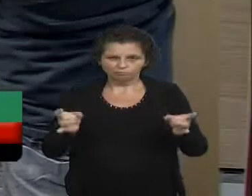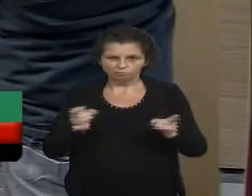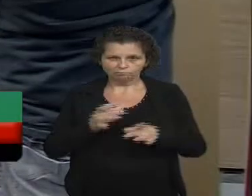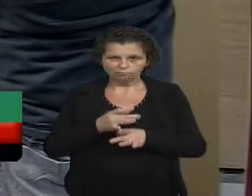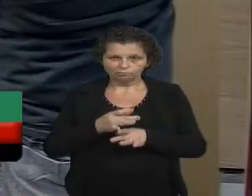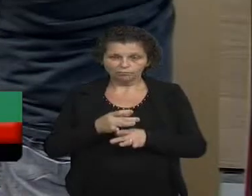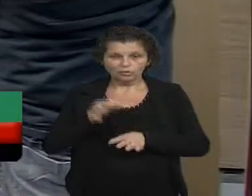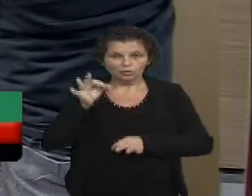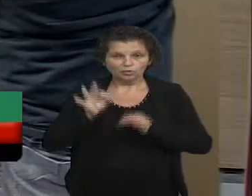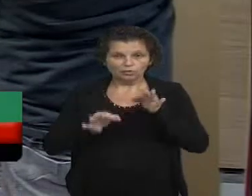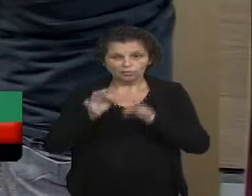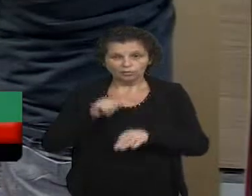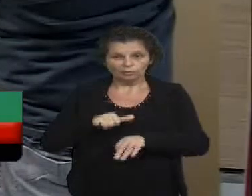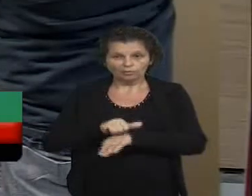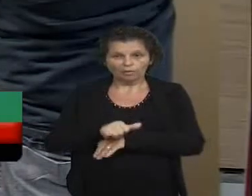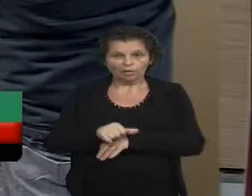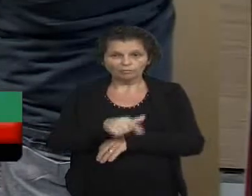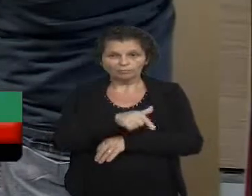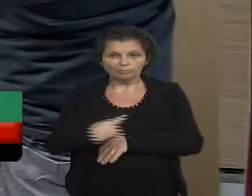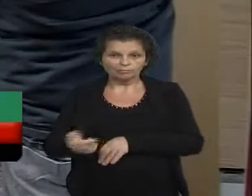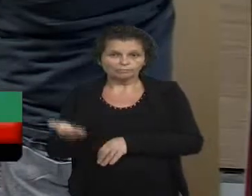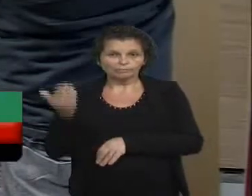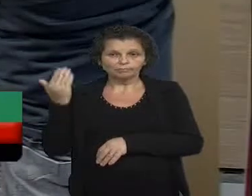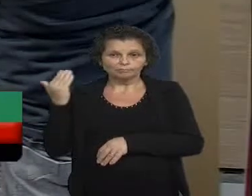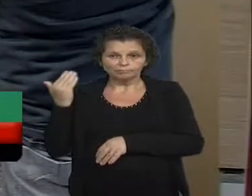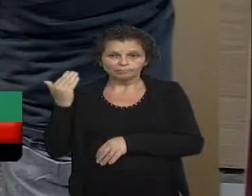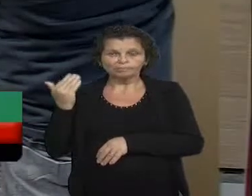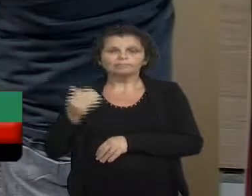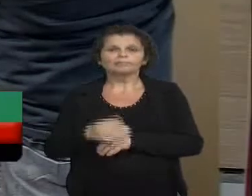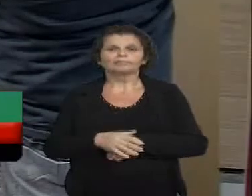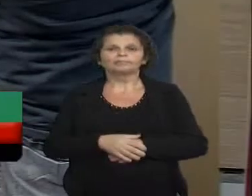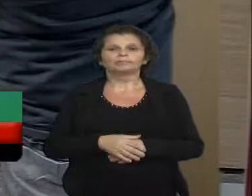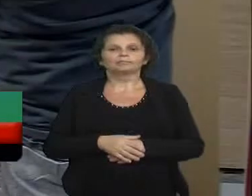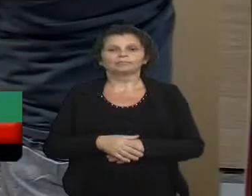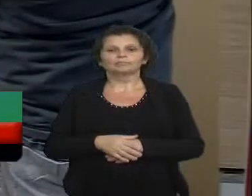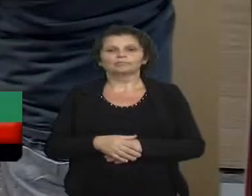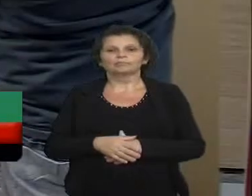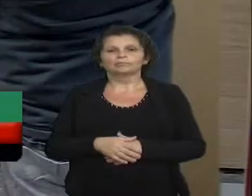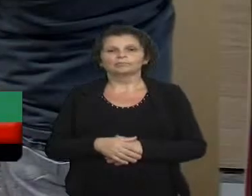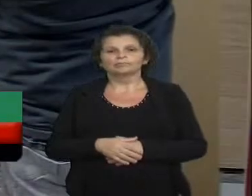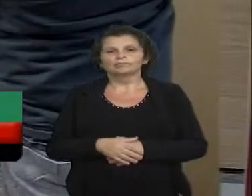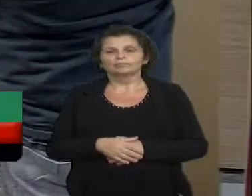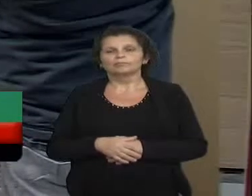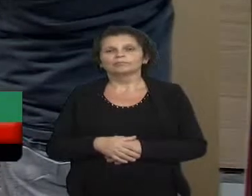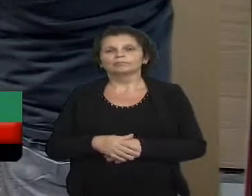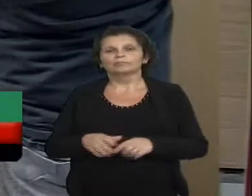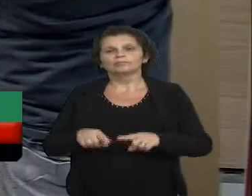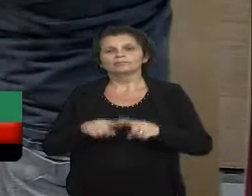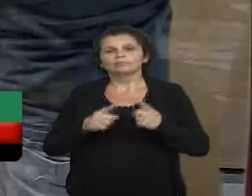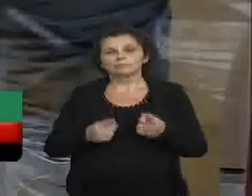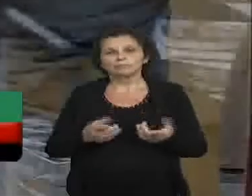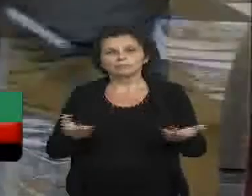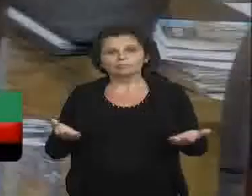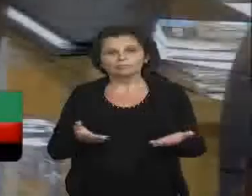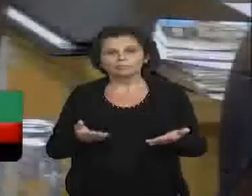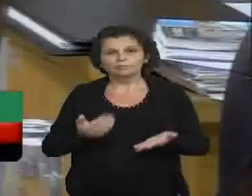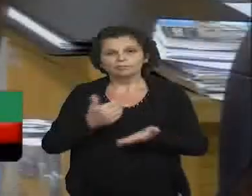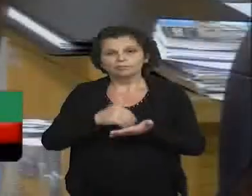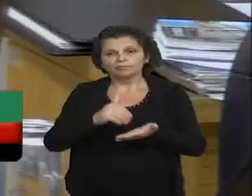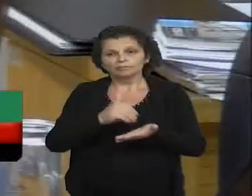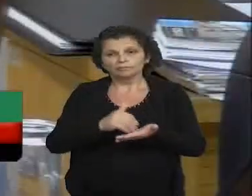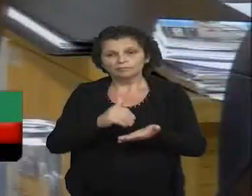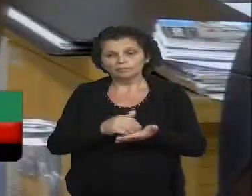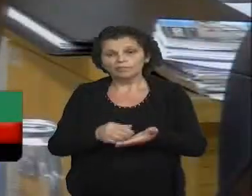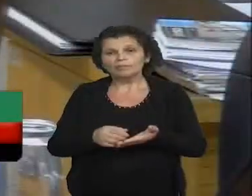da justificativa de ausência do vereador Ralf da sessão anterior. Antes, porém, primeira secretária,